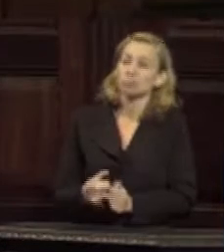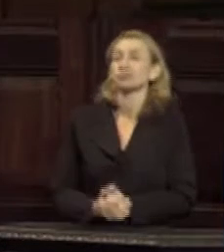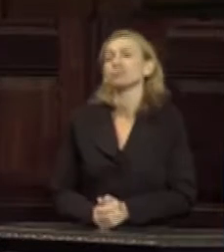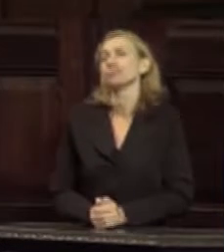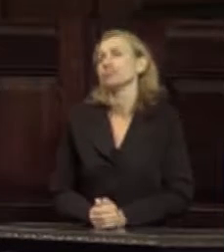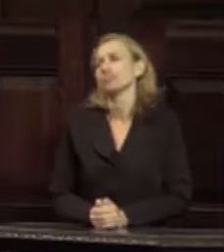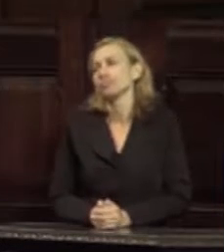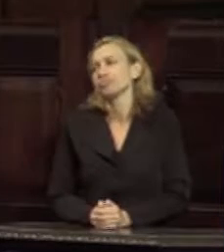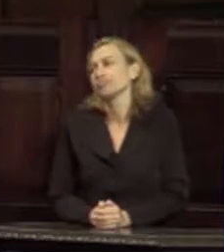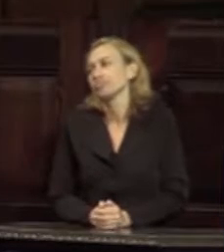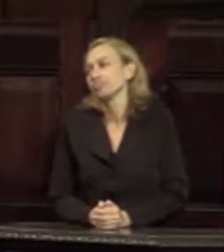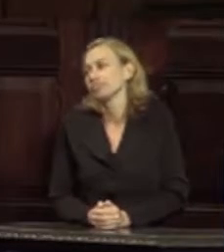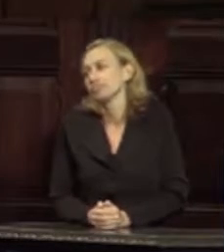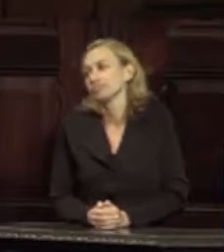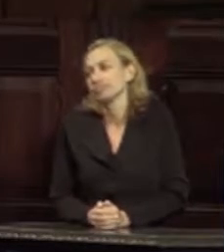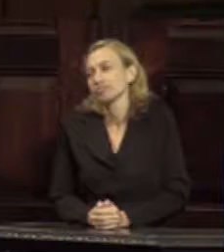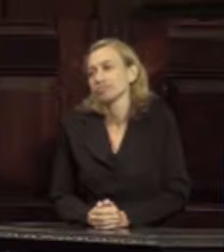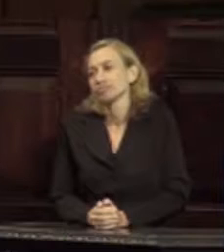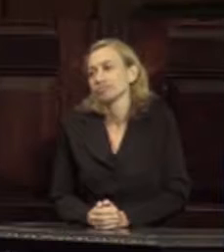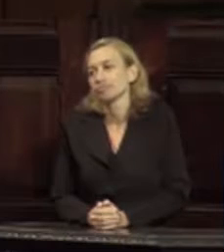deputados.